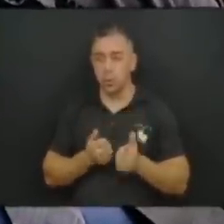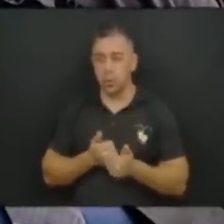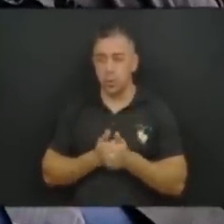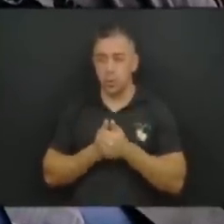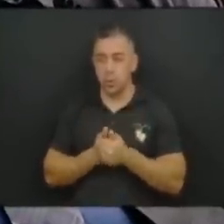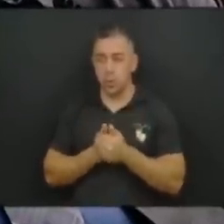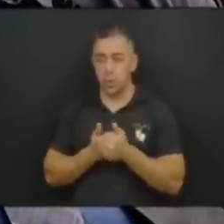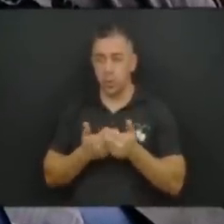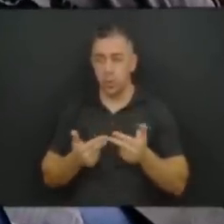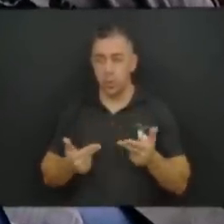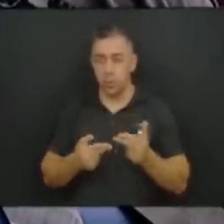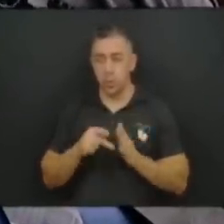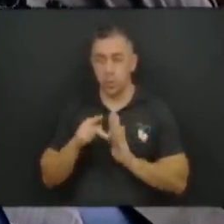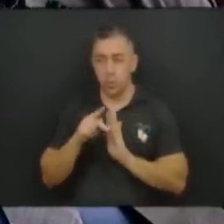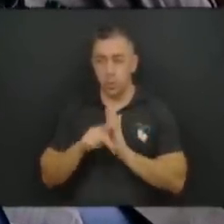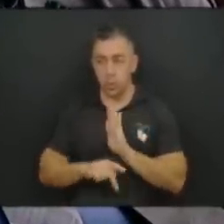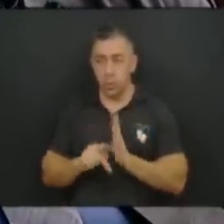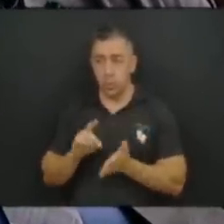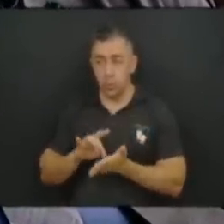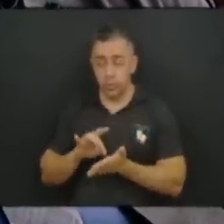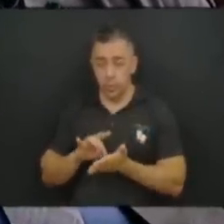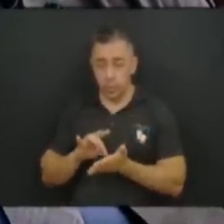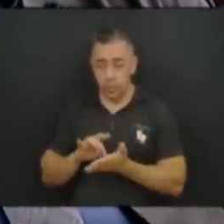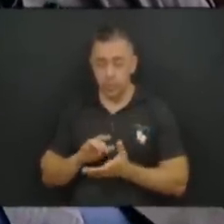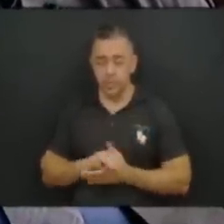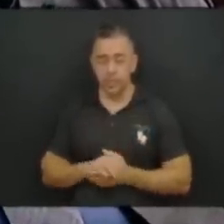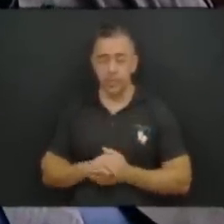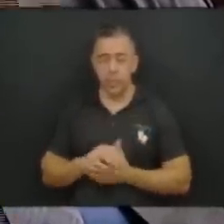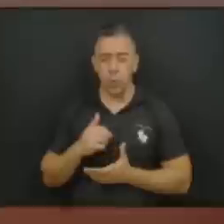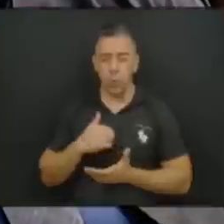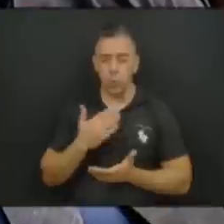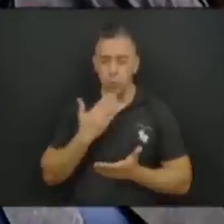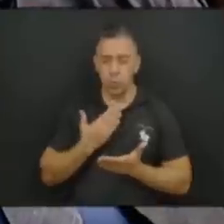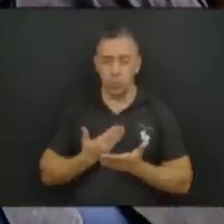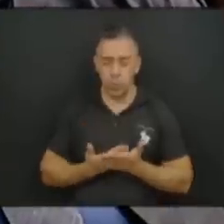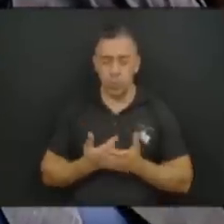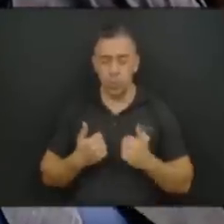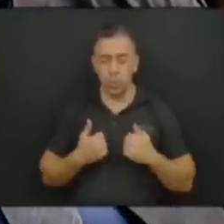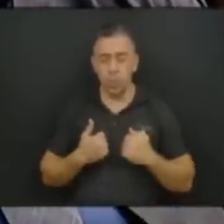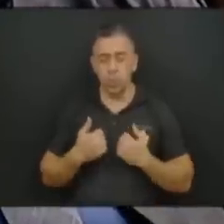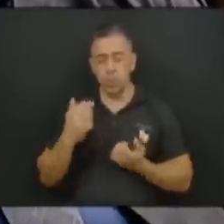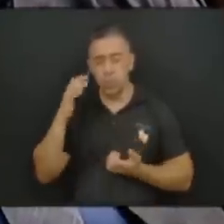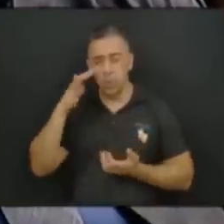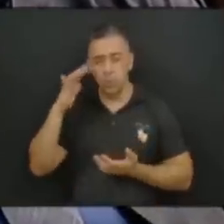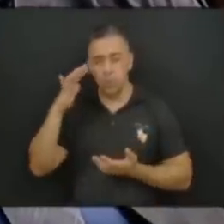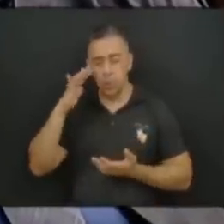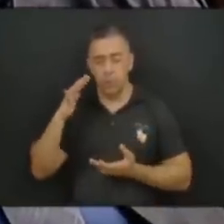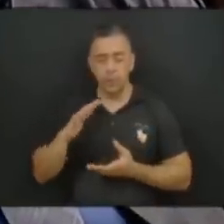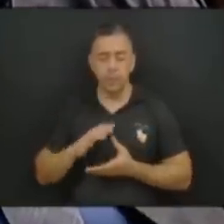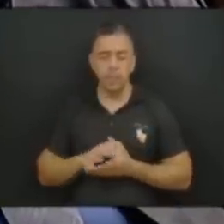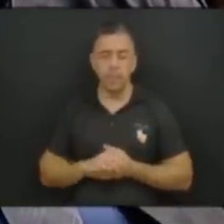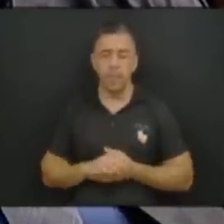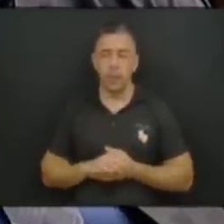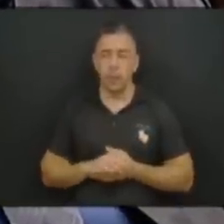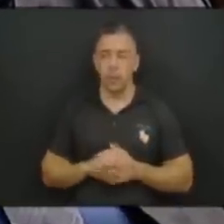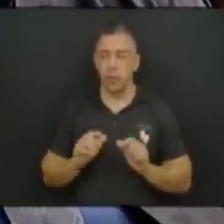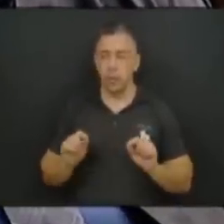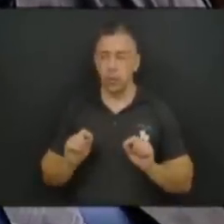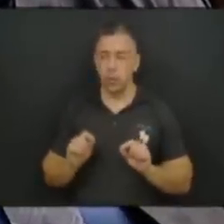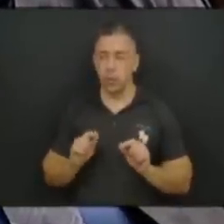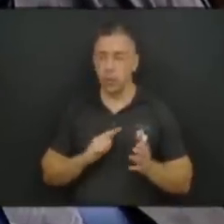nesse projeto realmente me surpreendi que eu imaginava que o